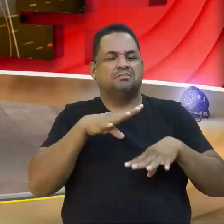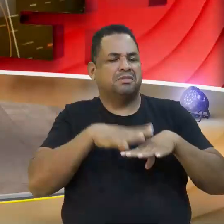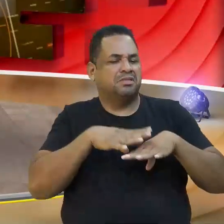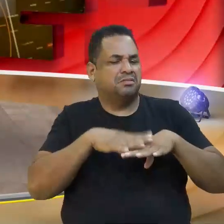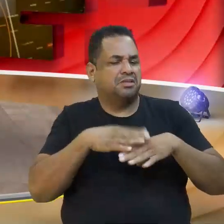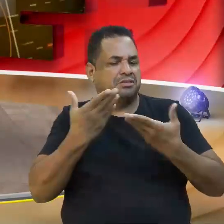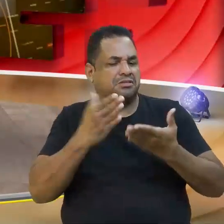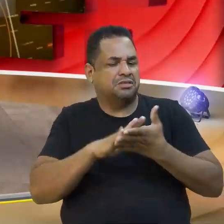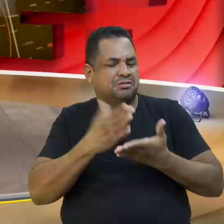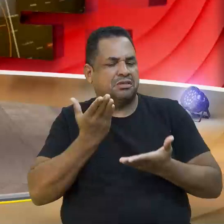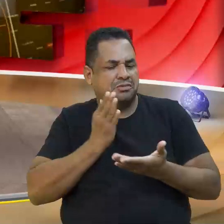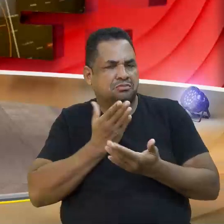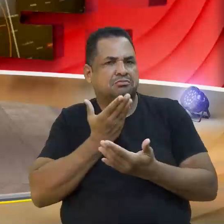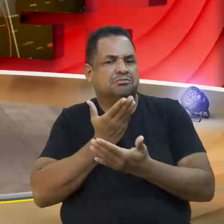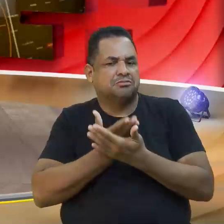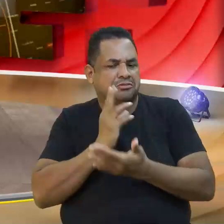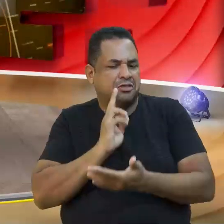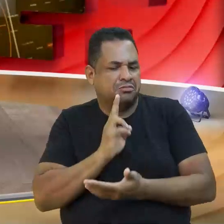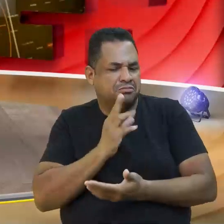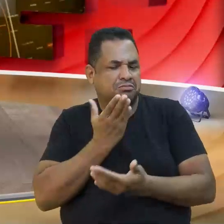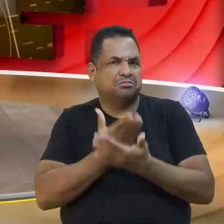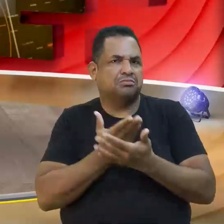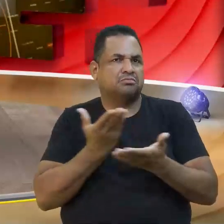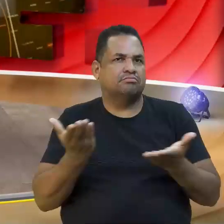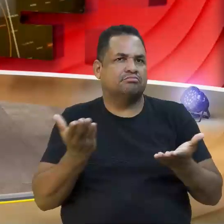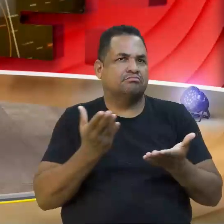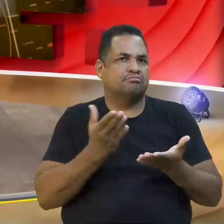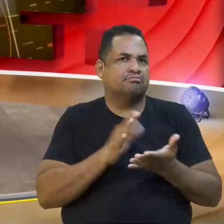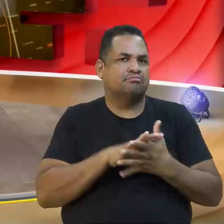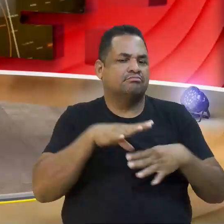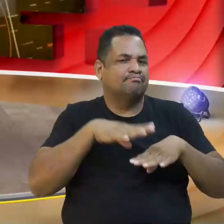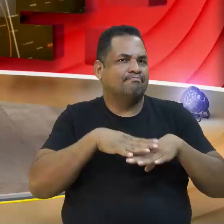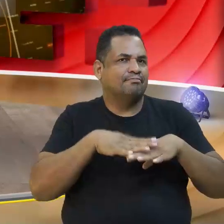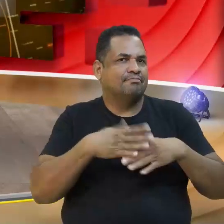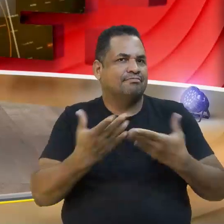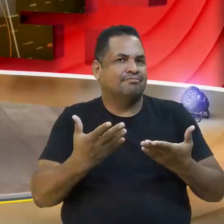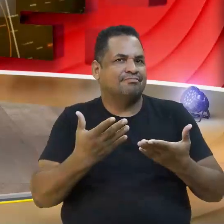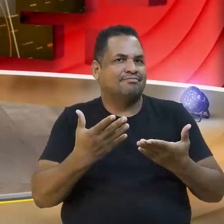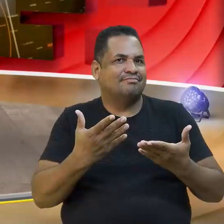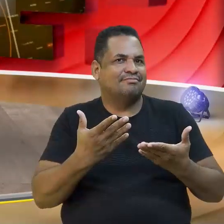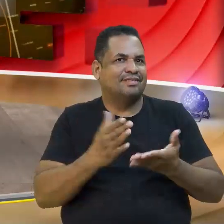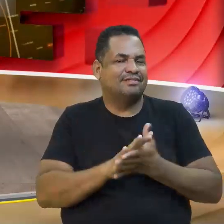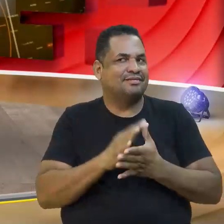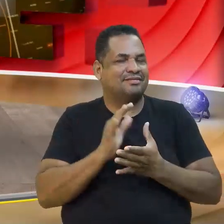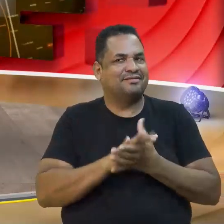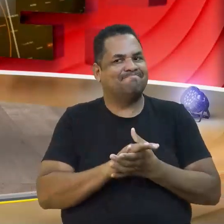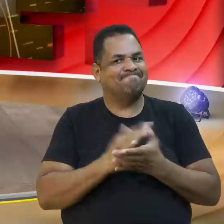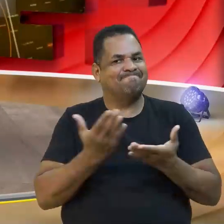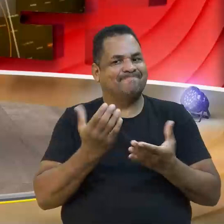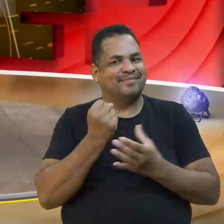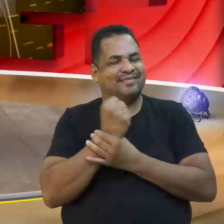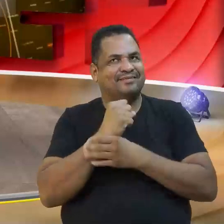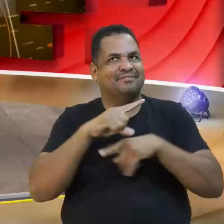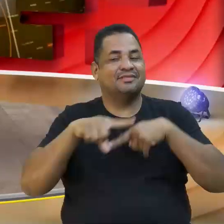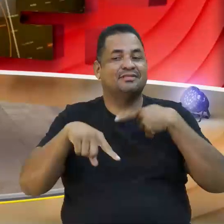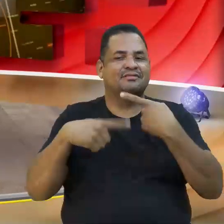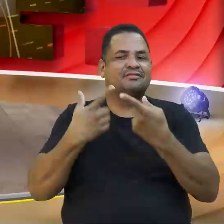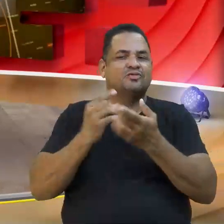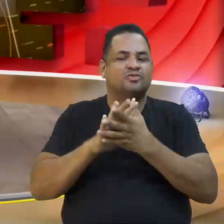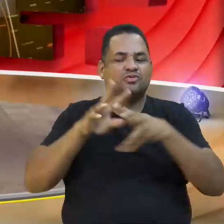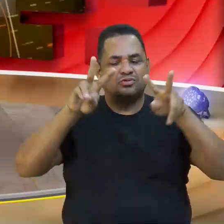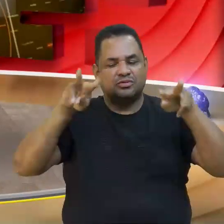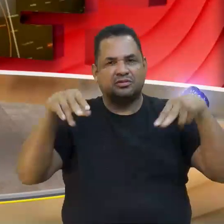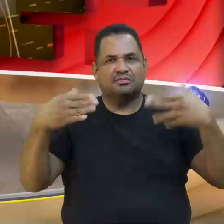fica, né, fazendo isso o tempo todo, a parte de matemática, a gente vamos dizer que a gente até garante, né? Mas e as demais? E os demais assuntos, as